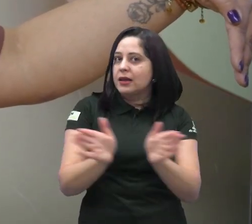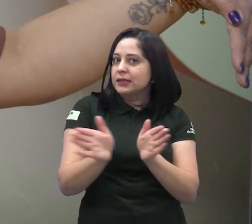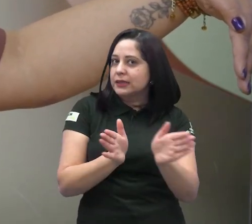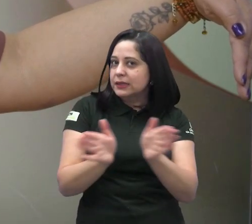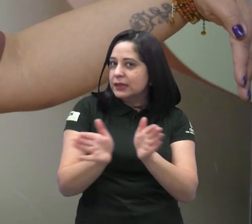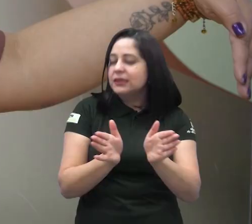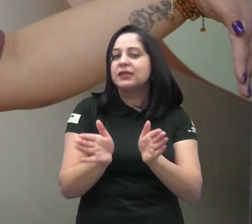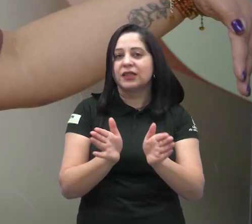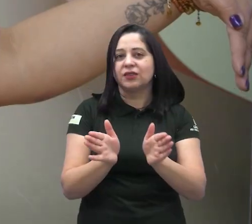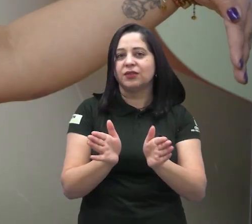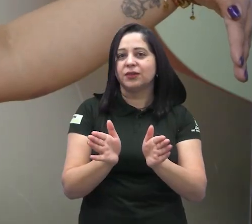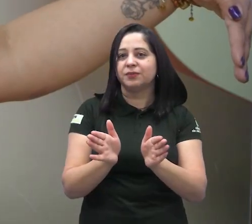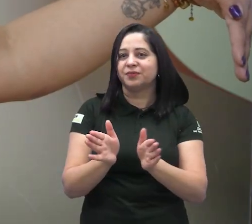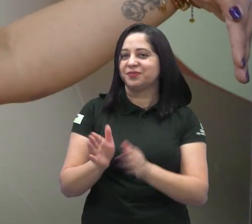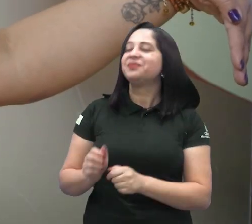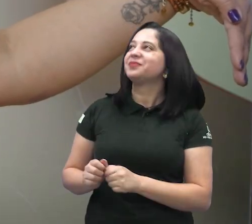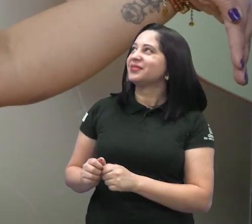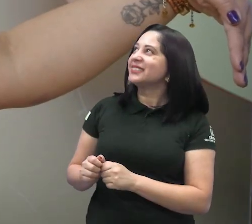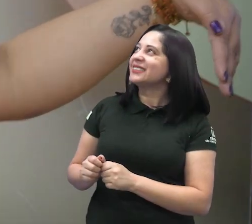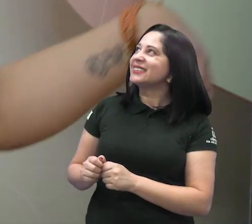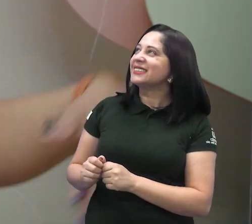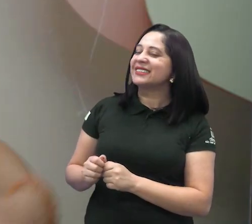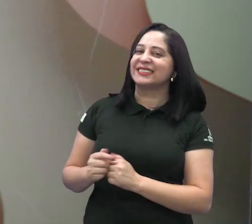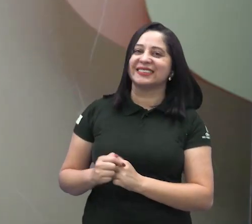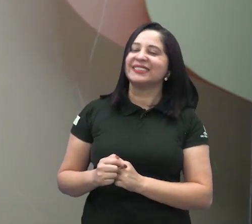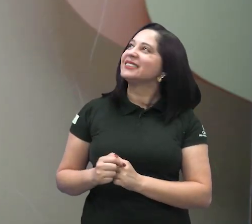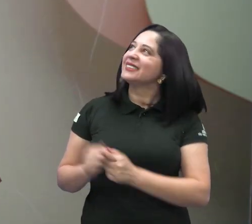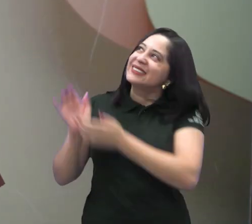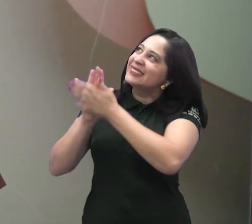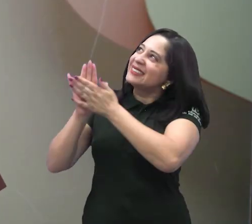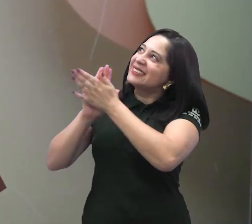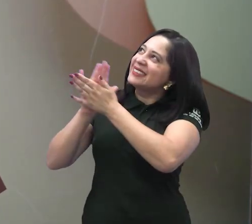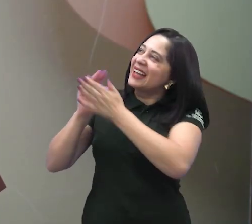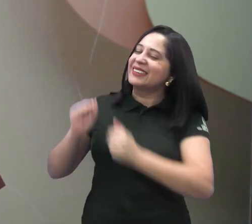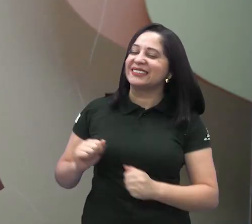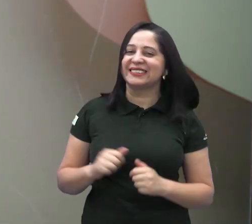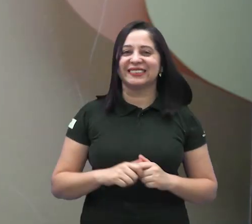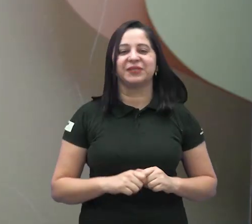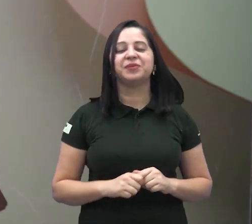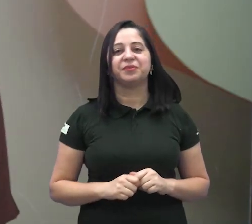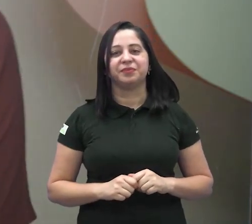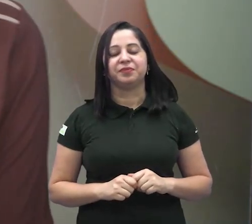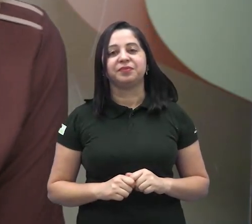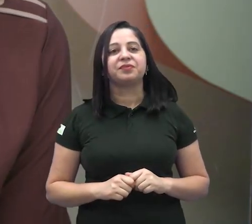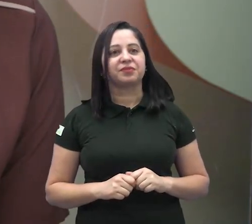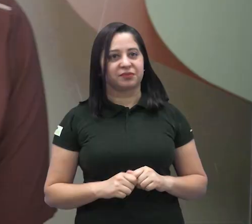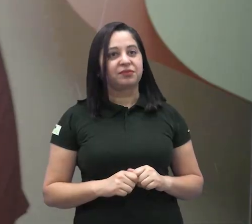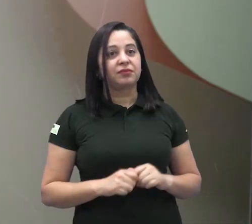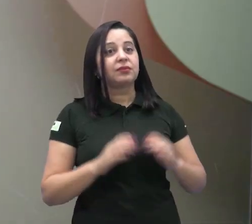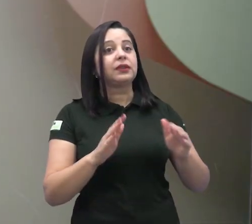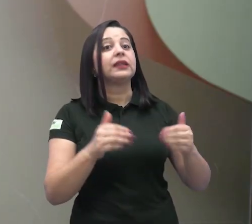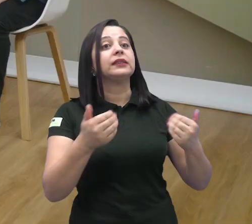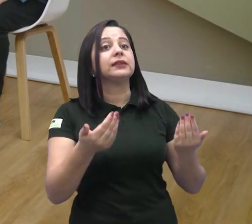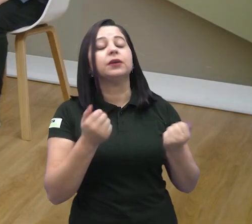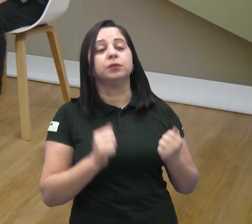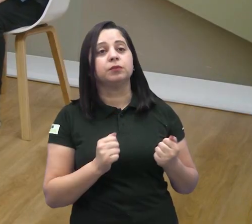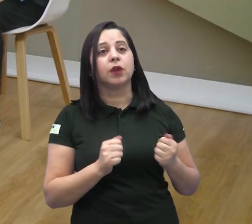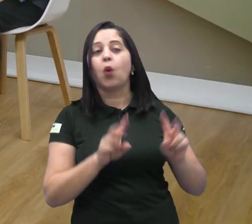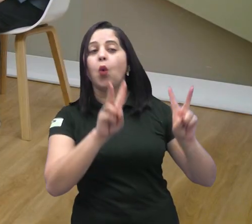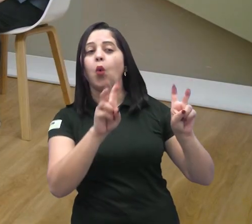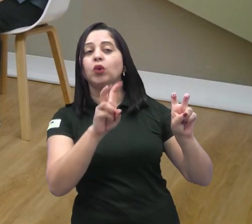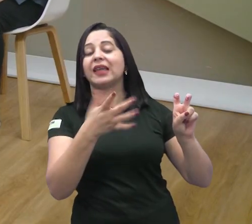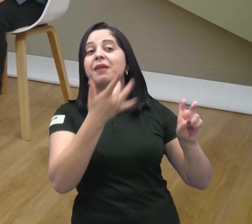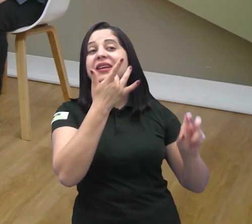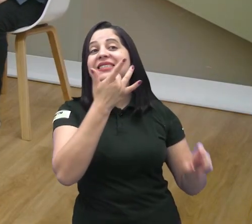conteúdo ainda mais acessível. A Ana fica aqui, ó, do meu ladinho. Muito obrigada, Ana. Doutor, para a gente começar, quando falamos